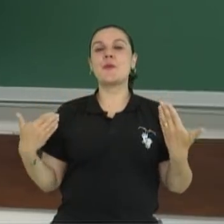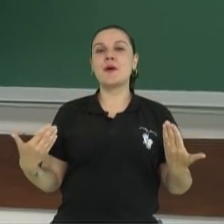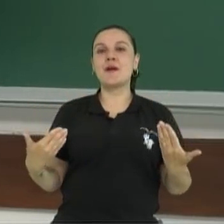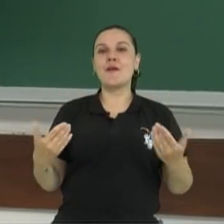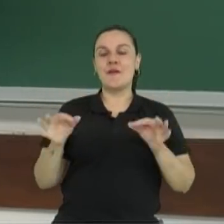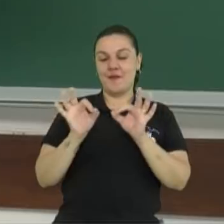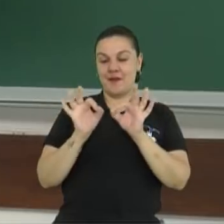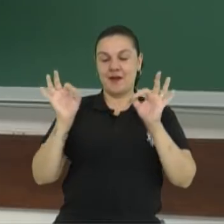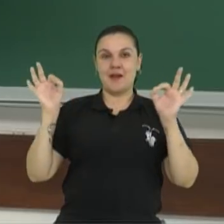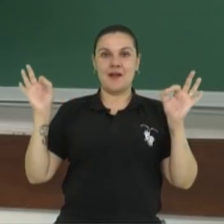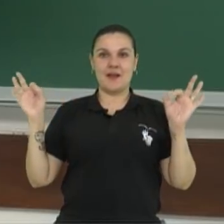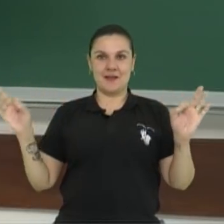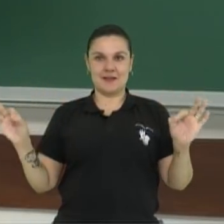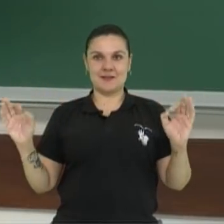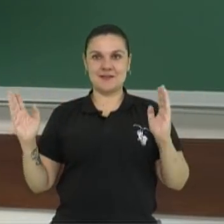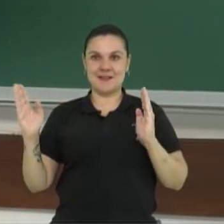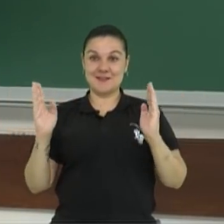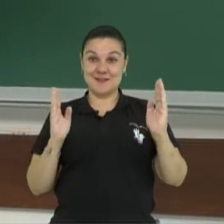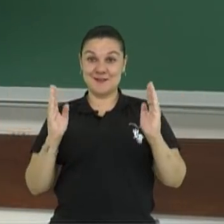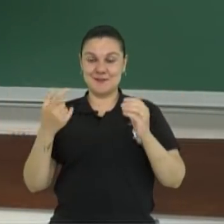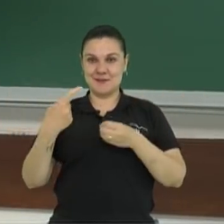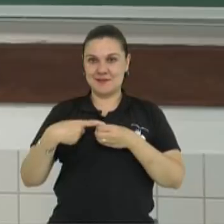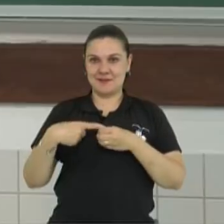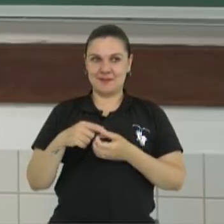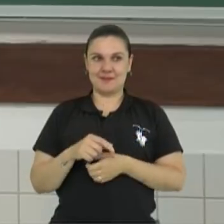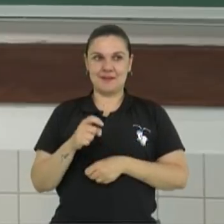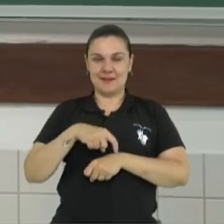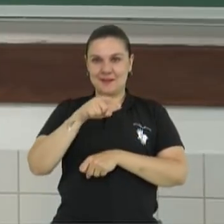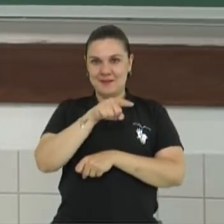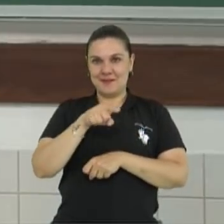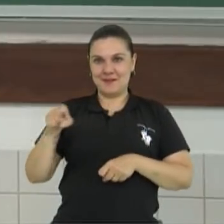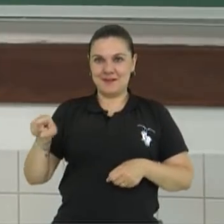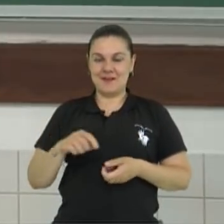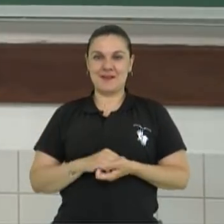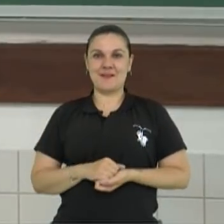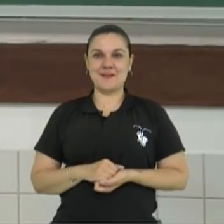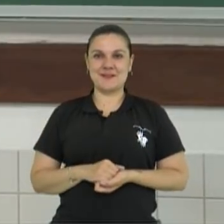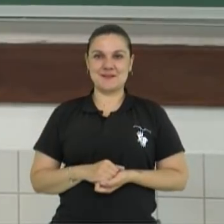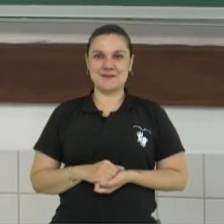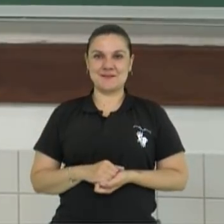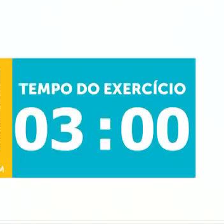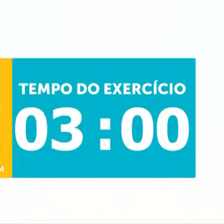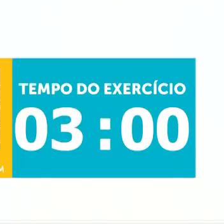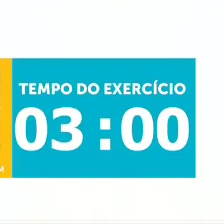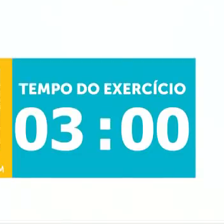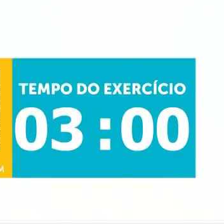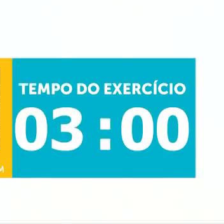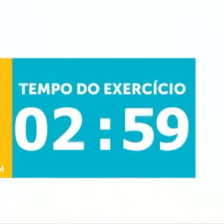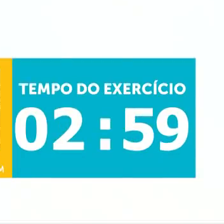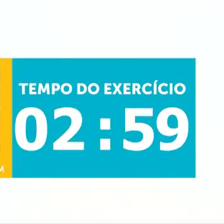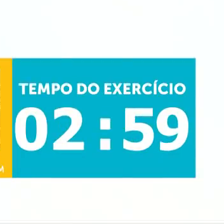é a distância entre essas duas cidades? Agora a atividade é com vocês.